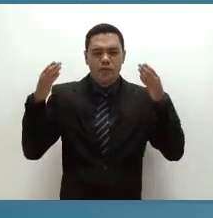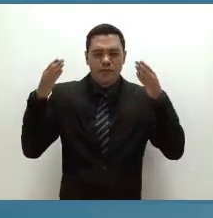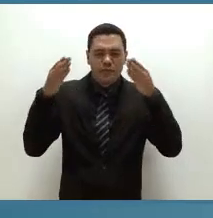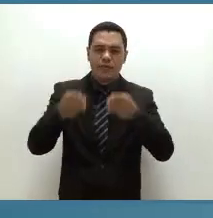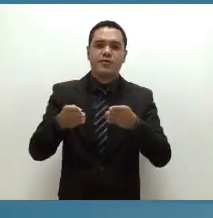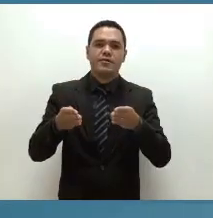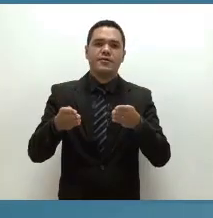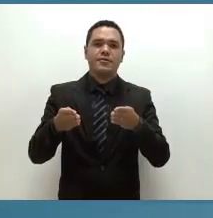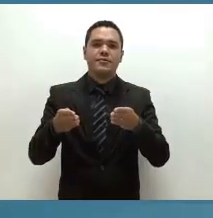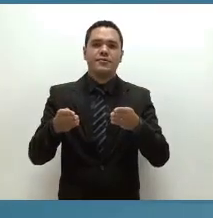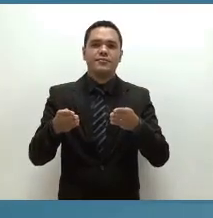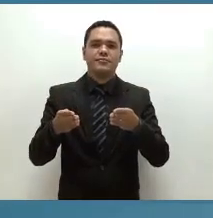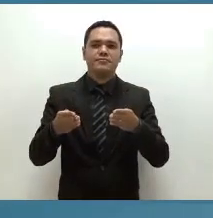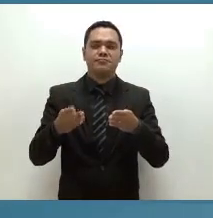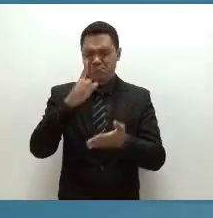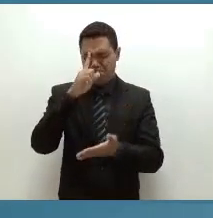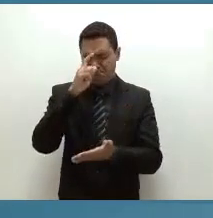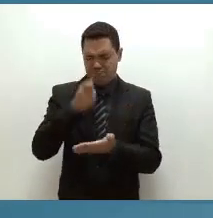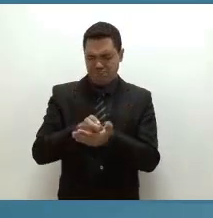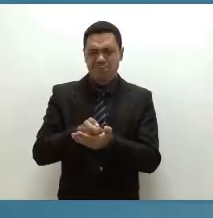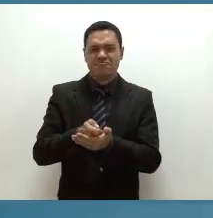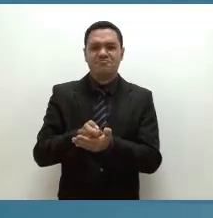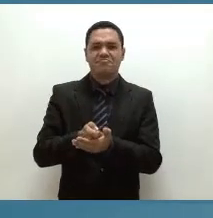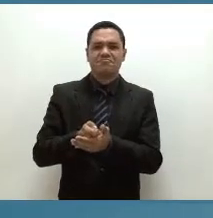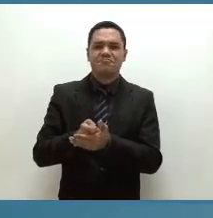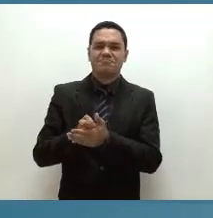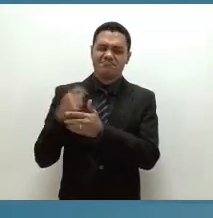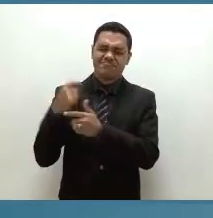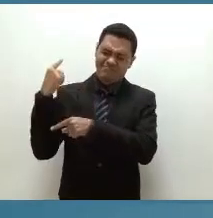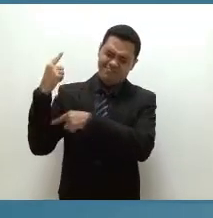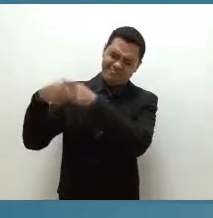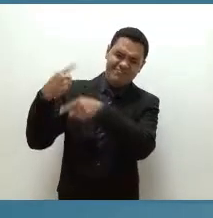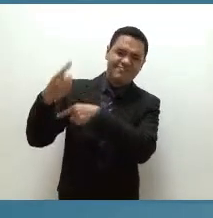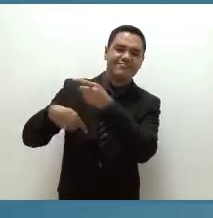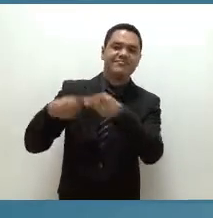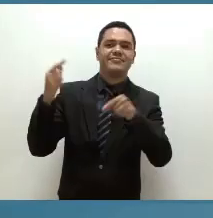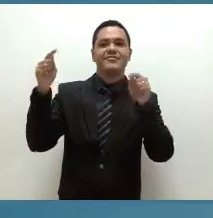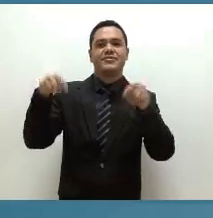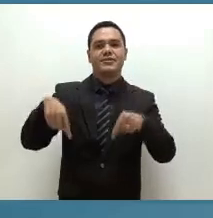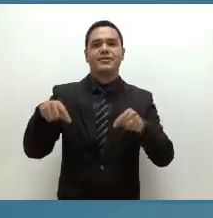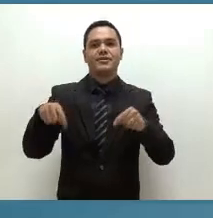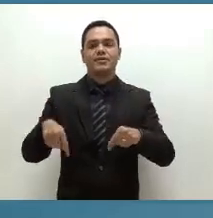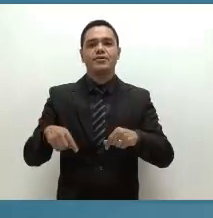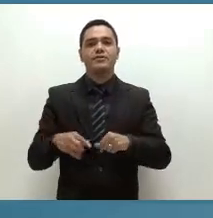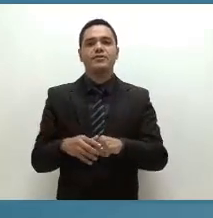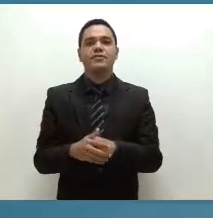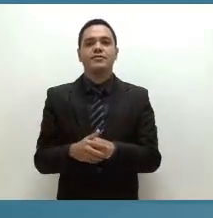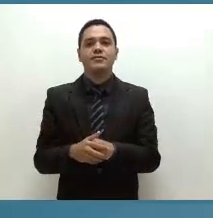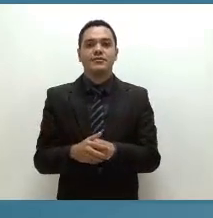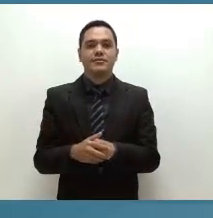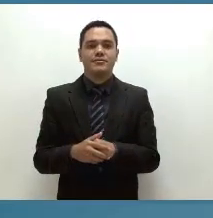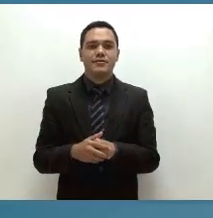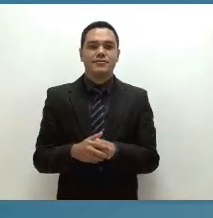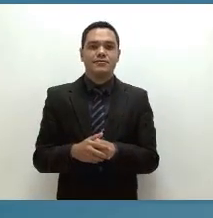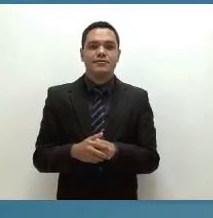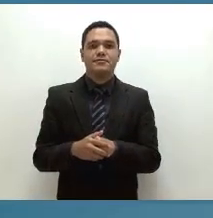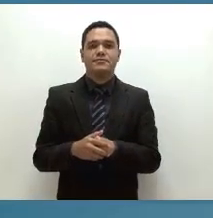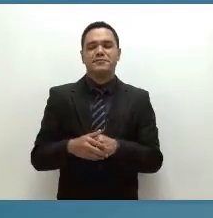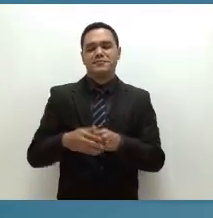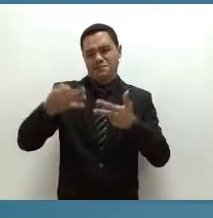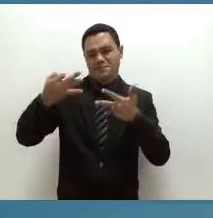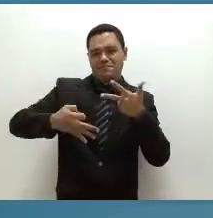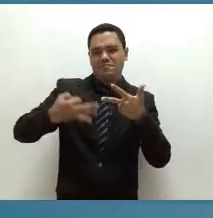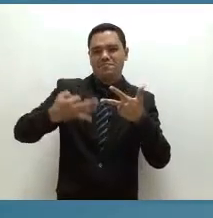dedicação. Porque sempre que eu fiquei nas funções que foram exercidas, o Poder Judiciário do